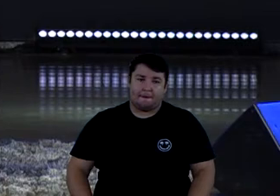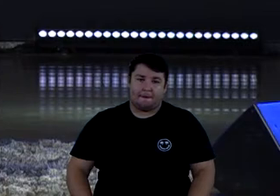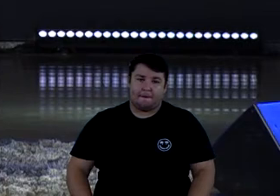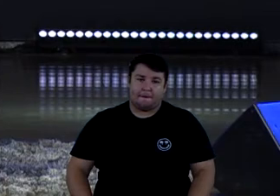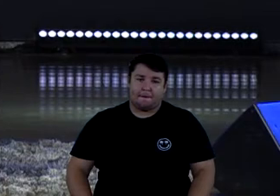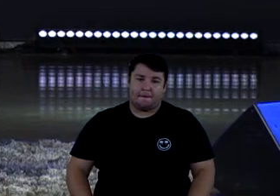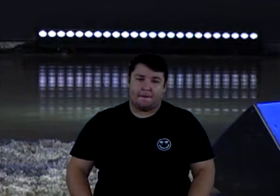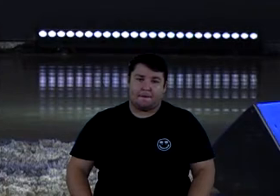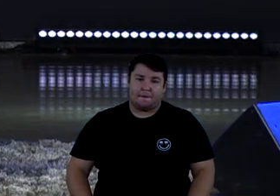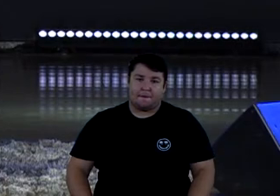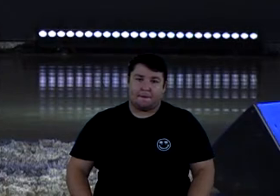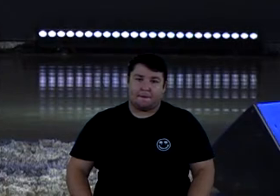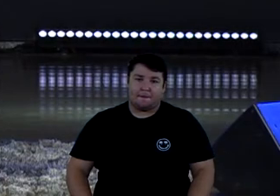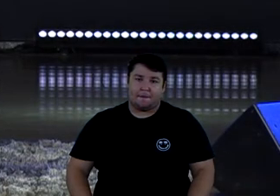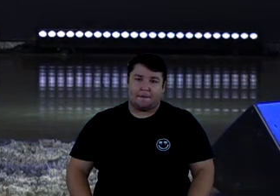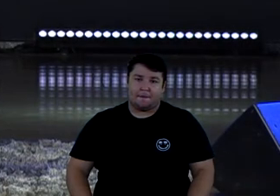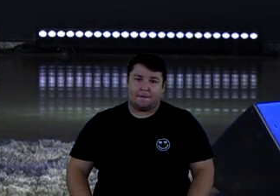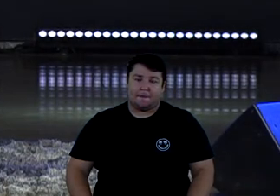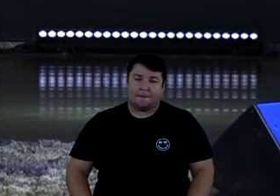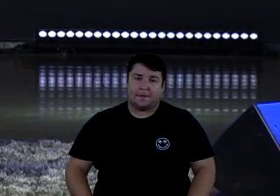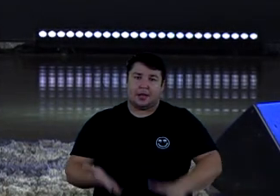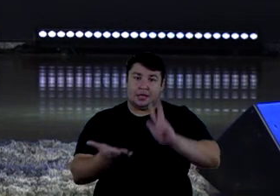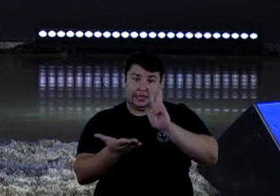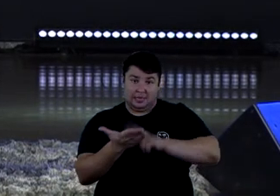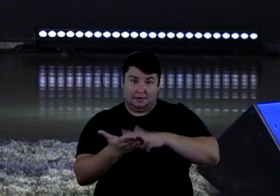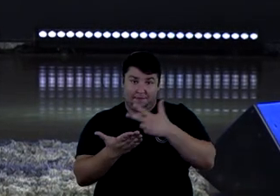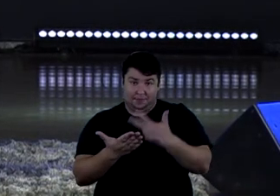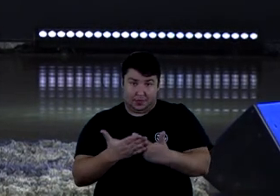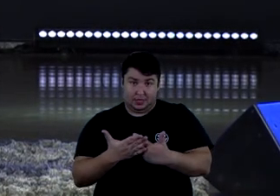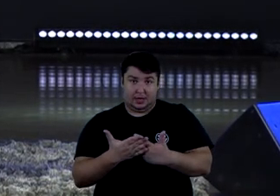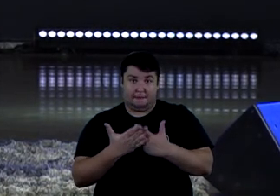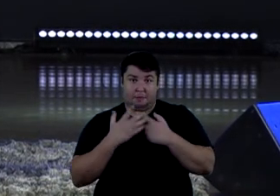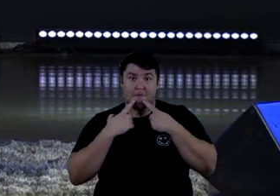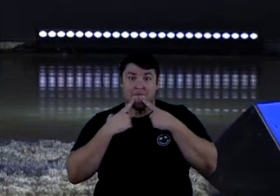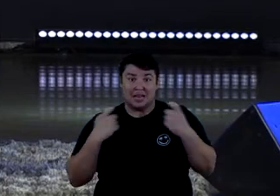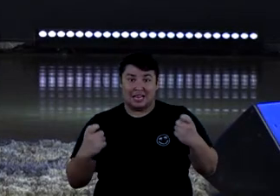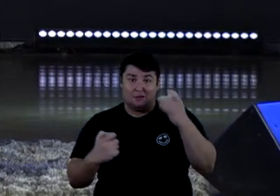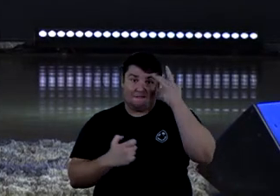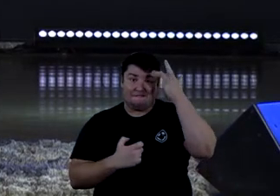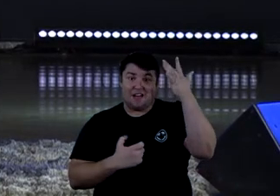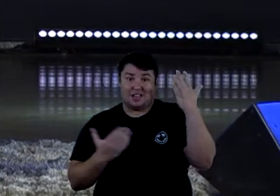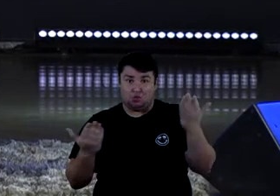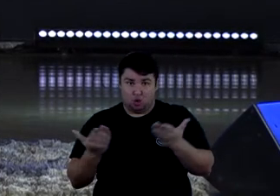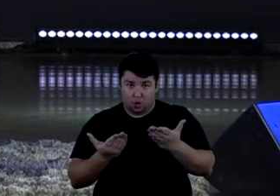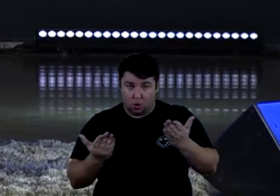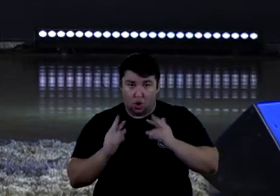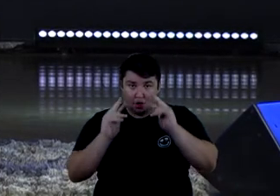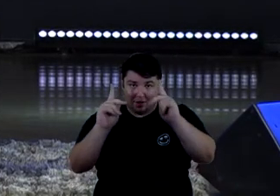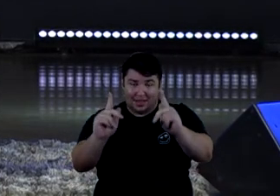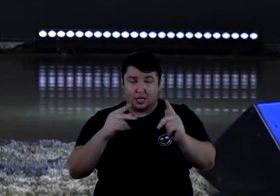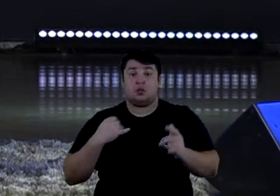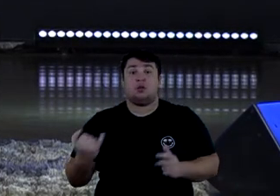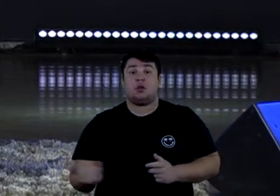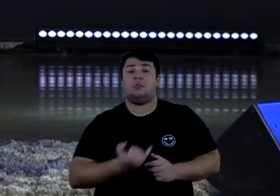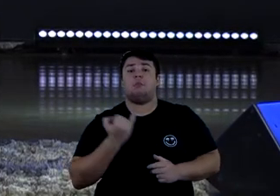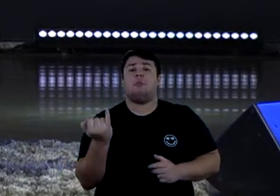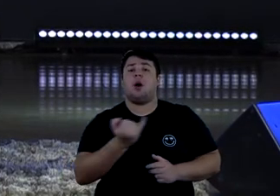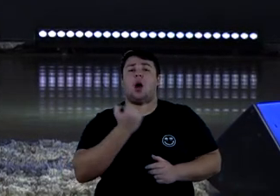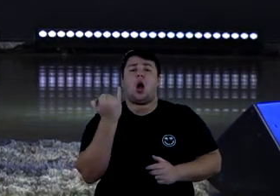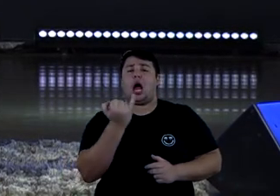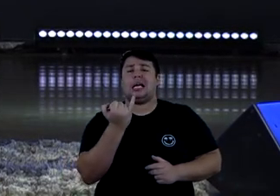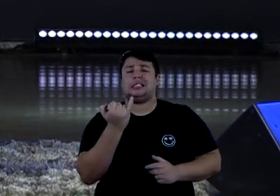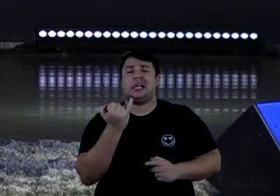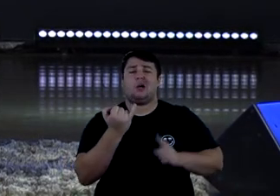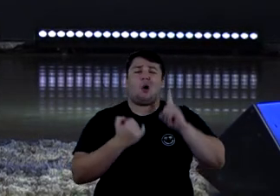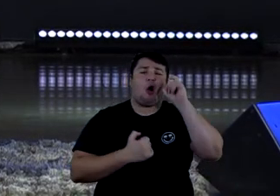Em outras palavras, vamos traduzir para uma linguagem mais fácil o que que Paulo está dizendo aqui. Não importa quão podre